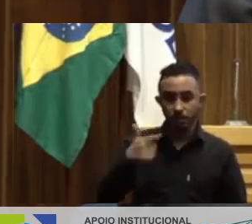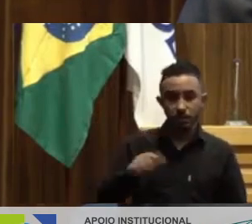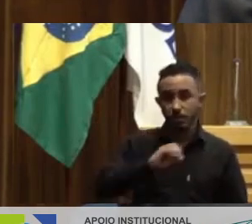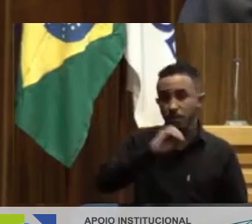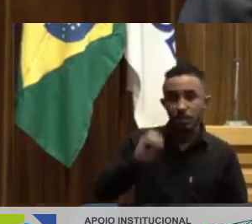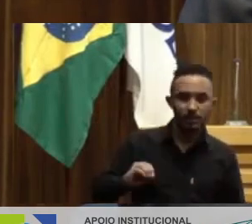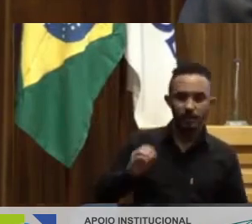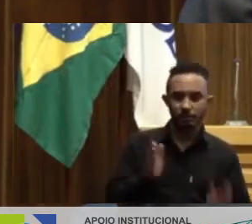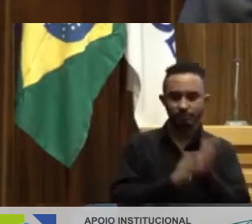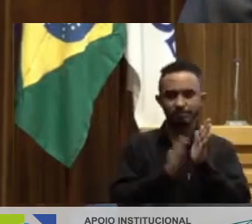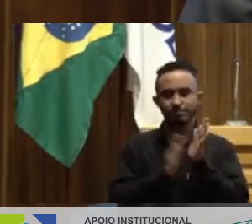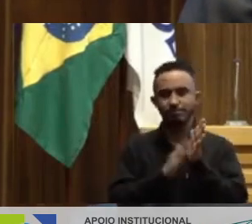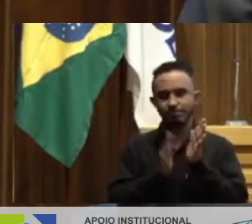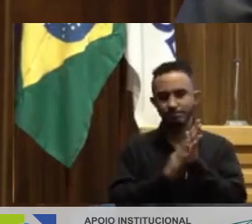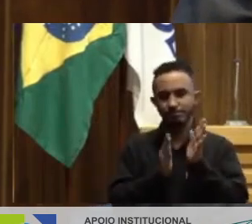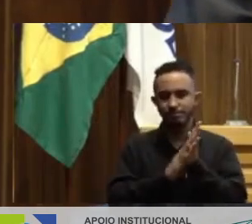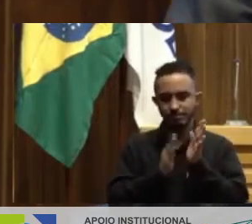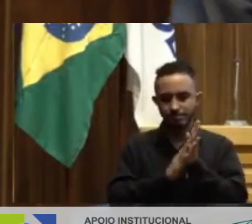92%. E eu quero aqui